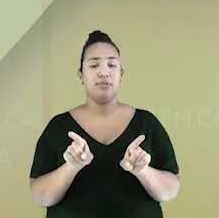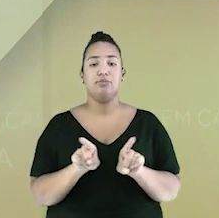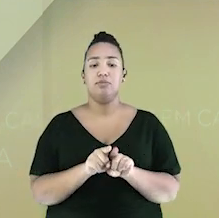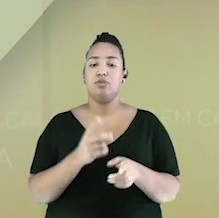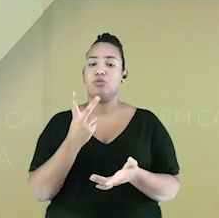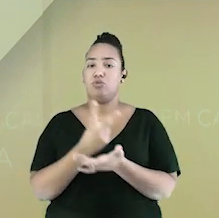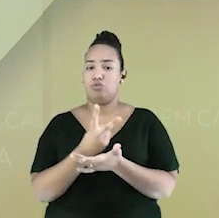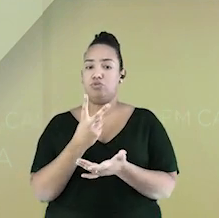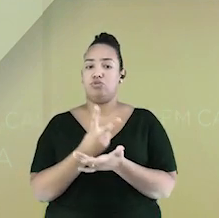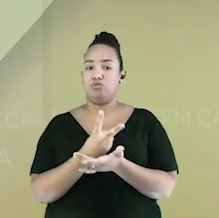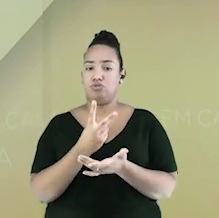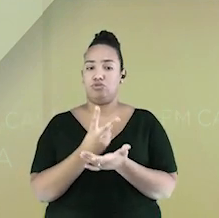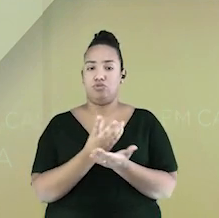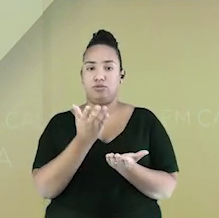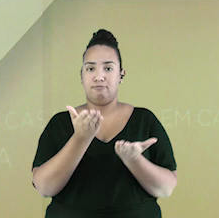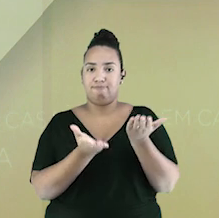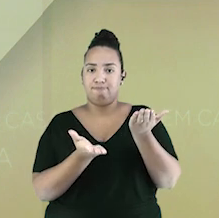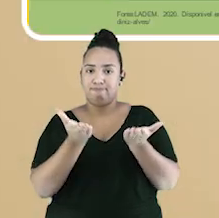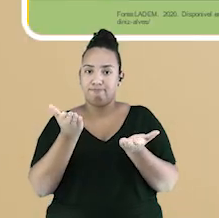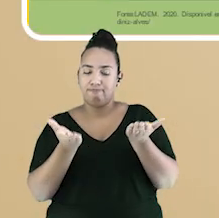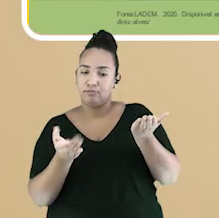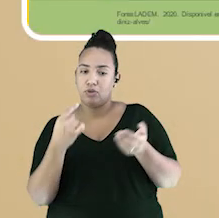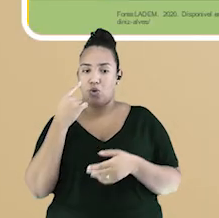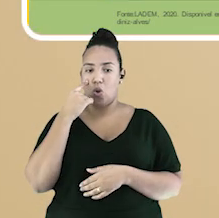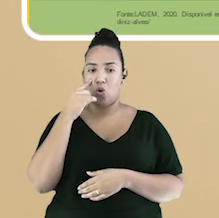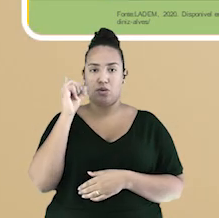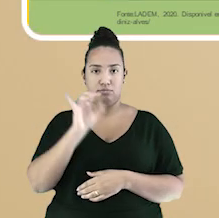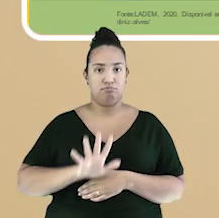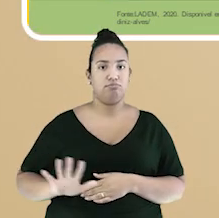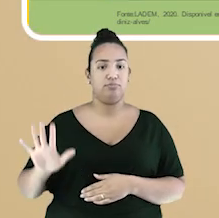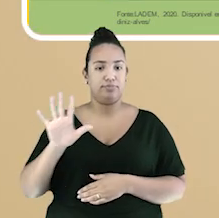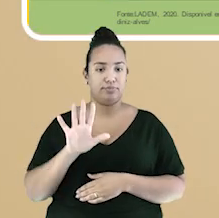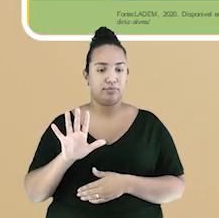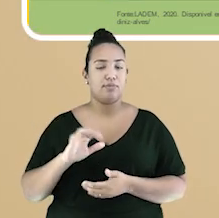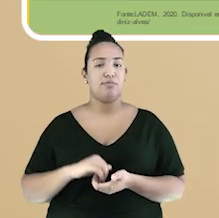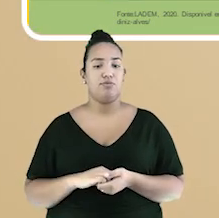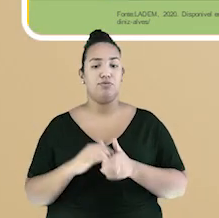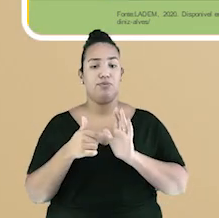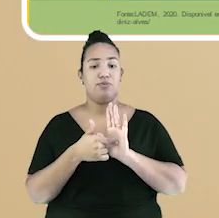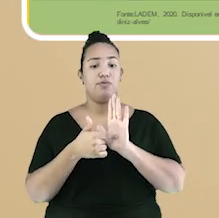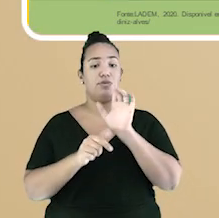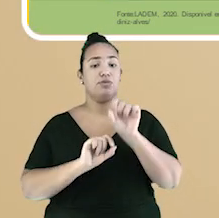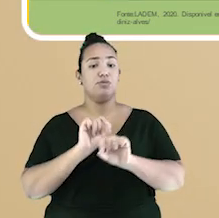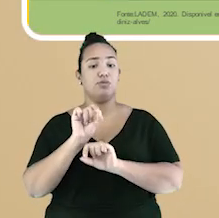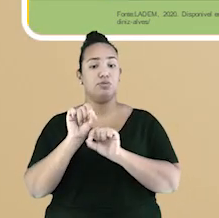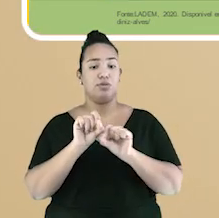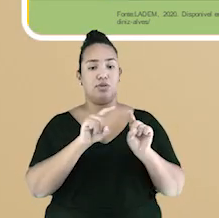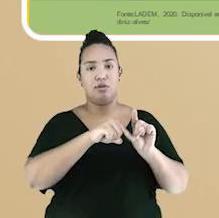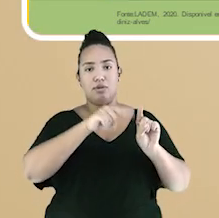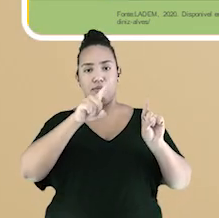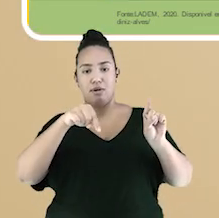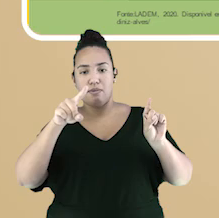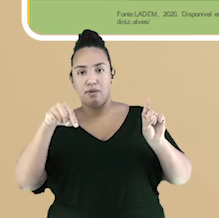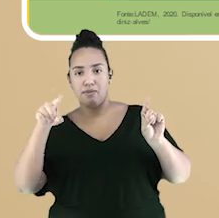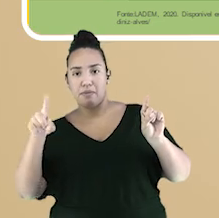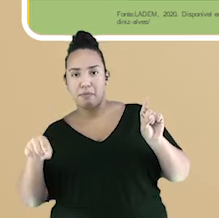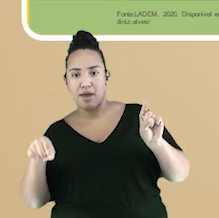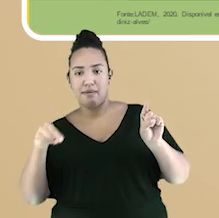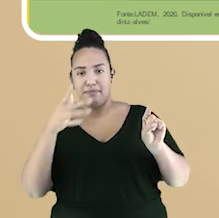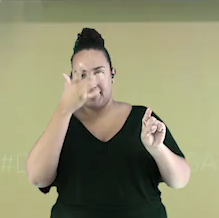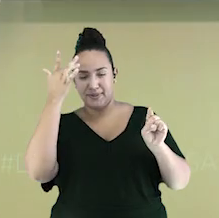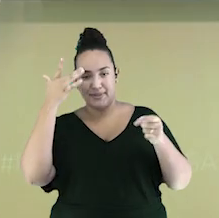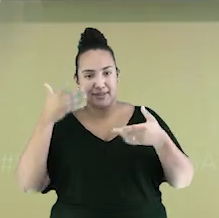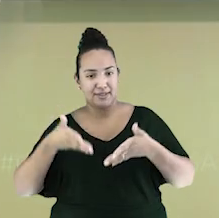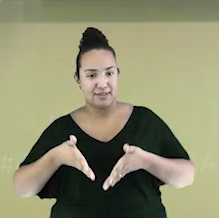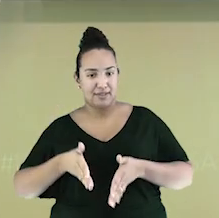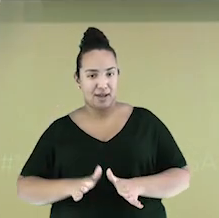anualmente e continua em estabilidade, como podemos observar nesse gráfico, que demonstra a queda no índice de